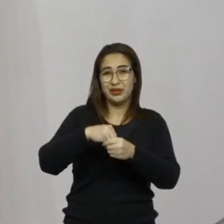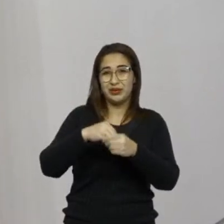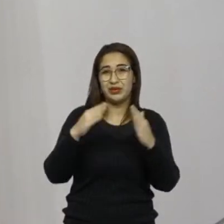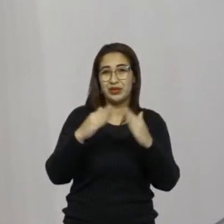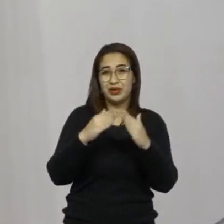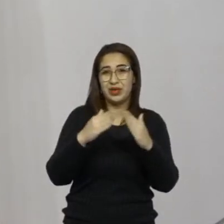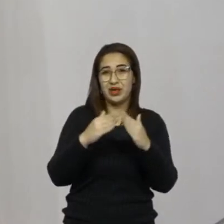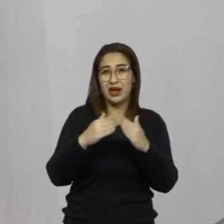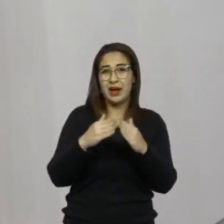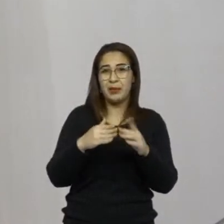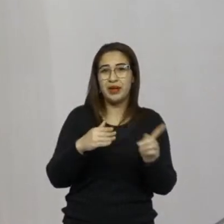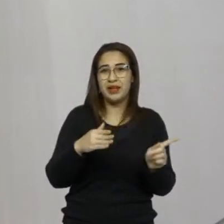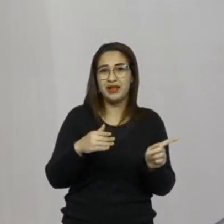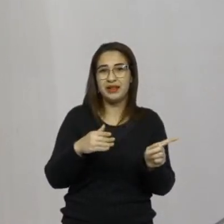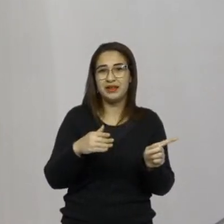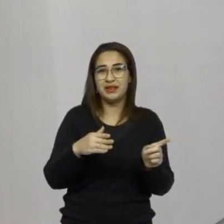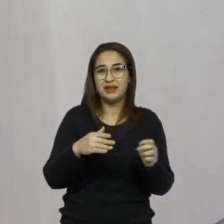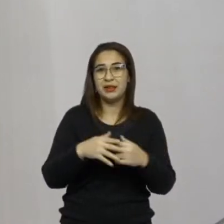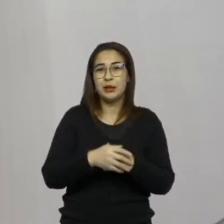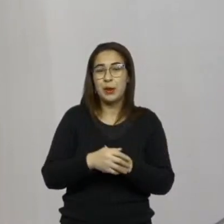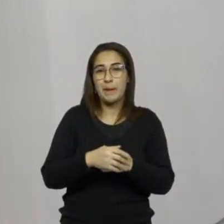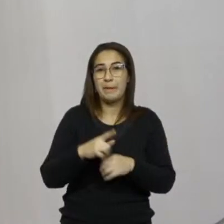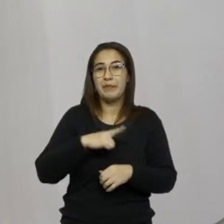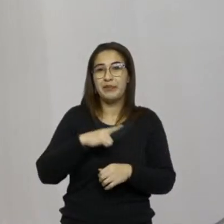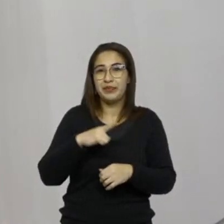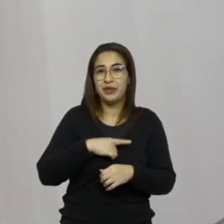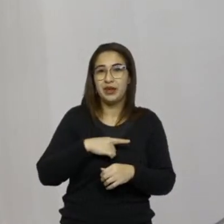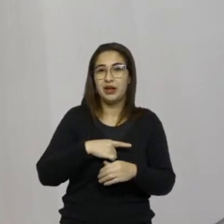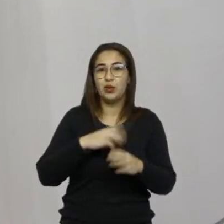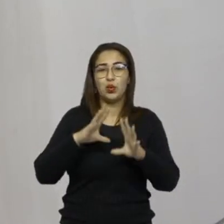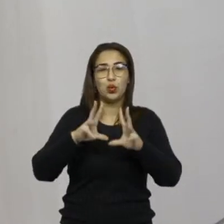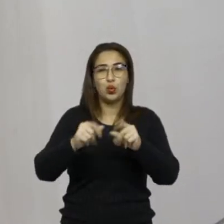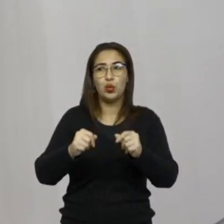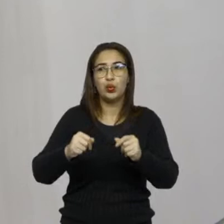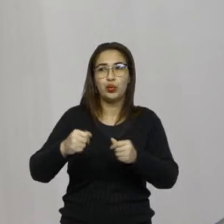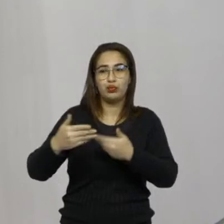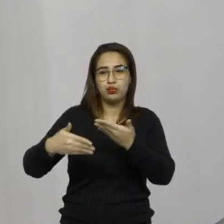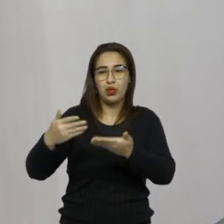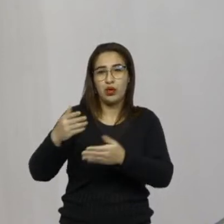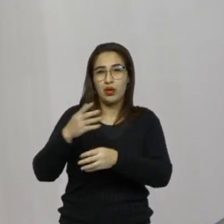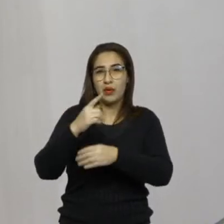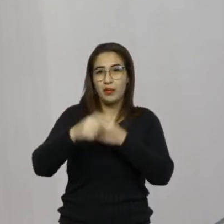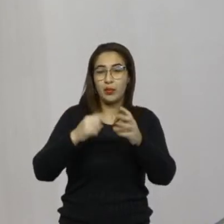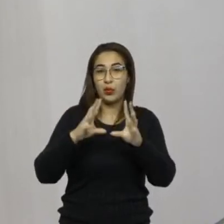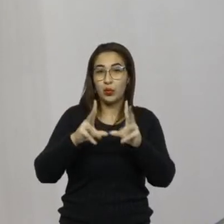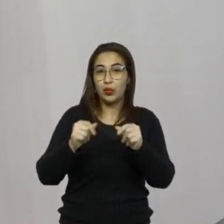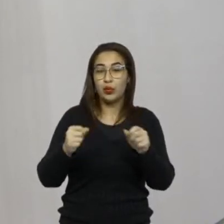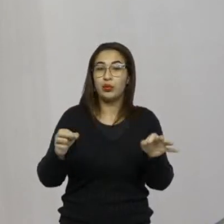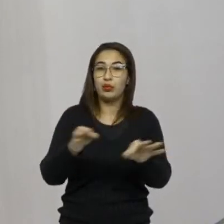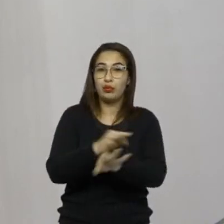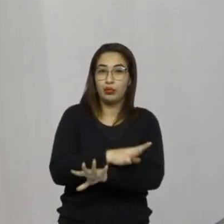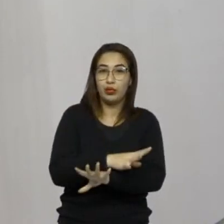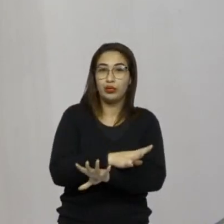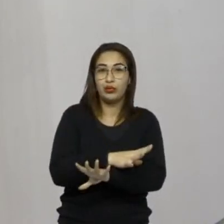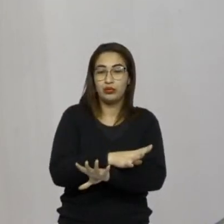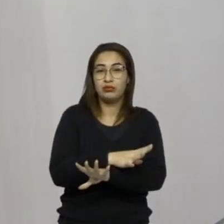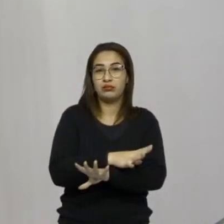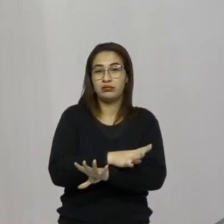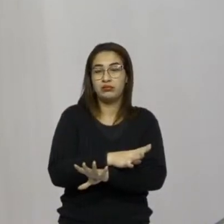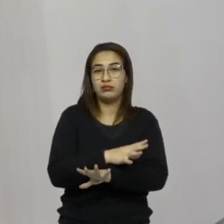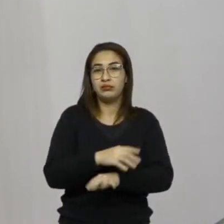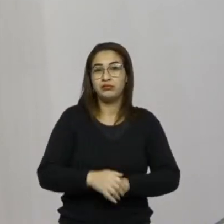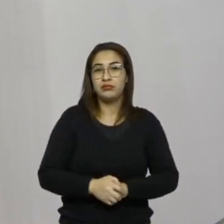E olha só, existe todo um protocolo operacional que nós deixamos pronto isso lá. Né? Então,